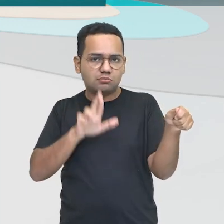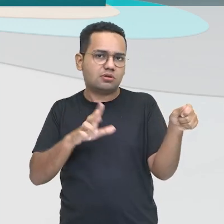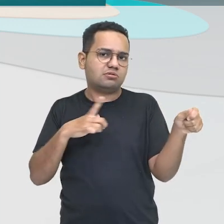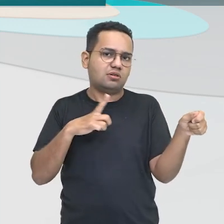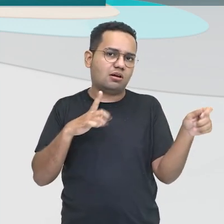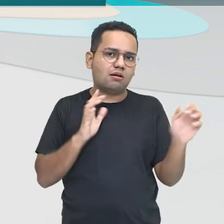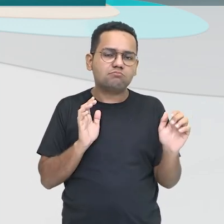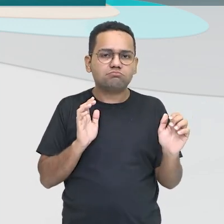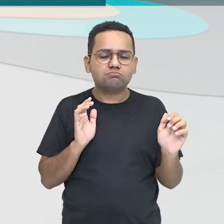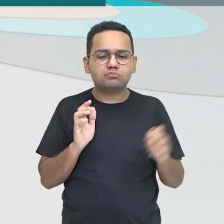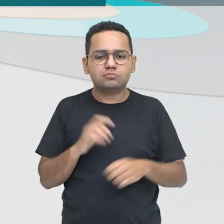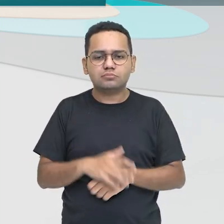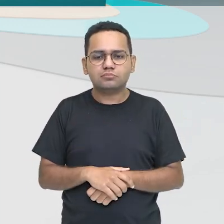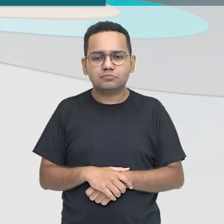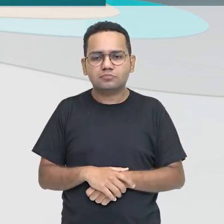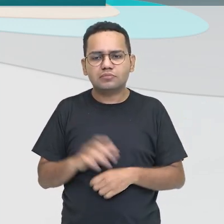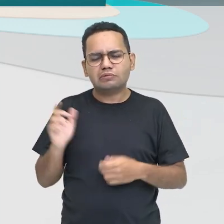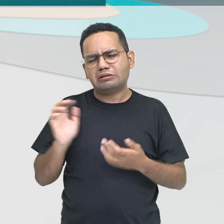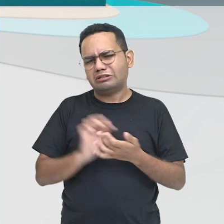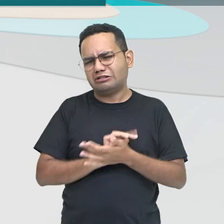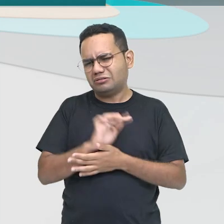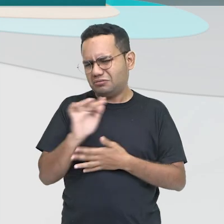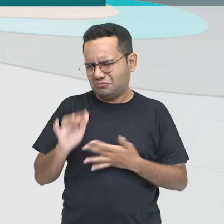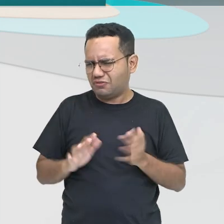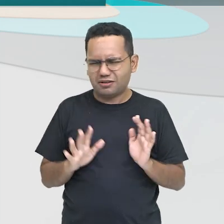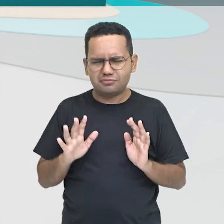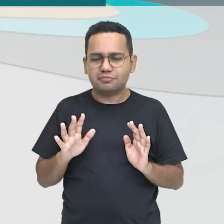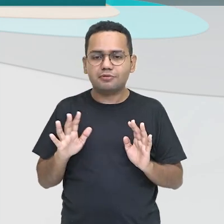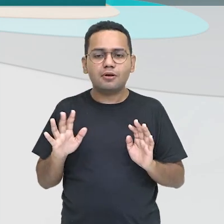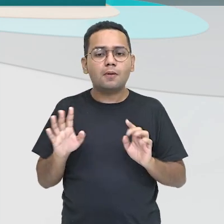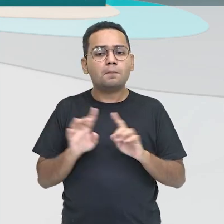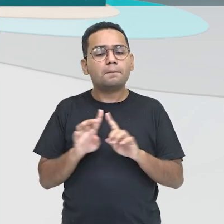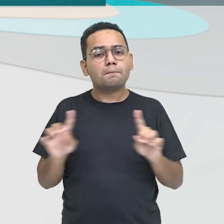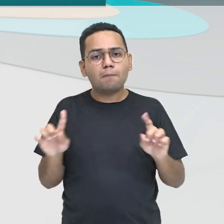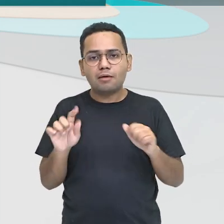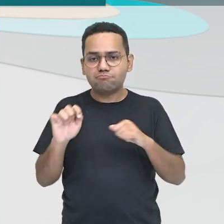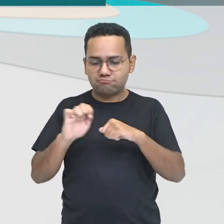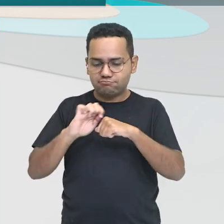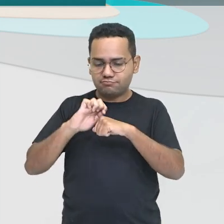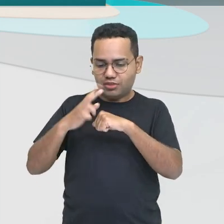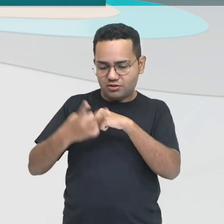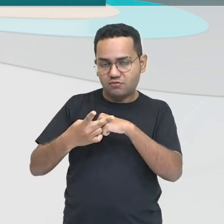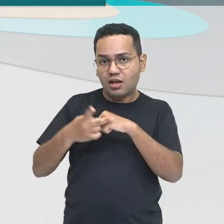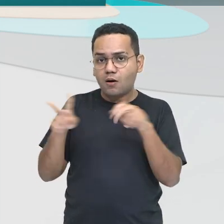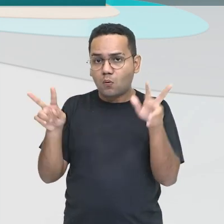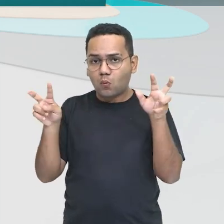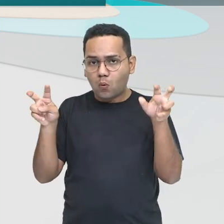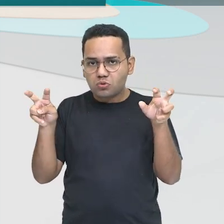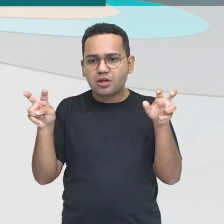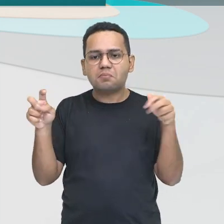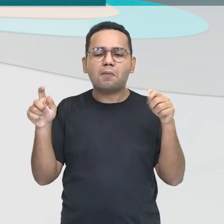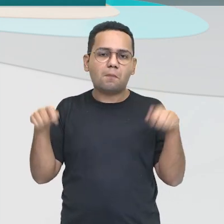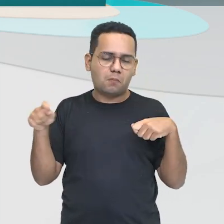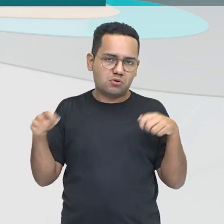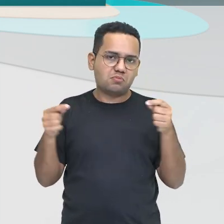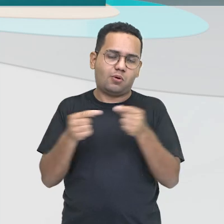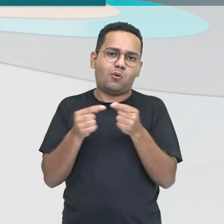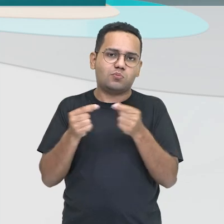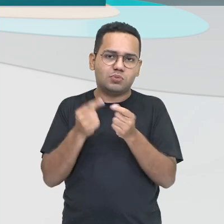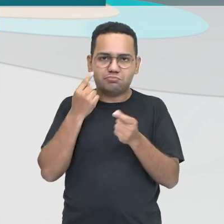nós temos várias outras perguntas, mas assim, para trabalhar com advérbio, nós vamos utilizar esse tipo de pergunta